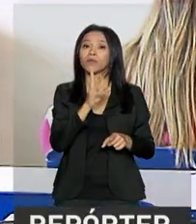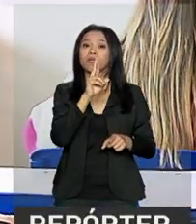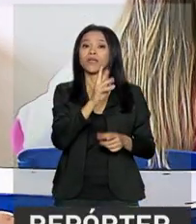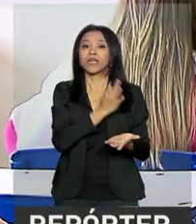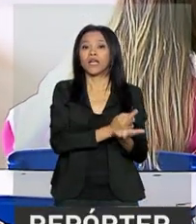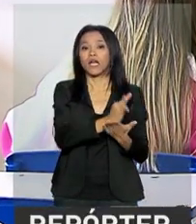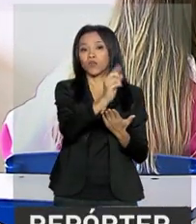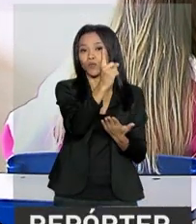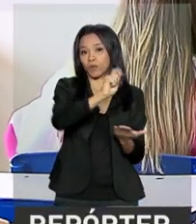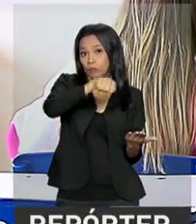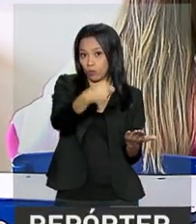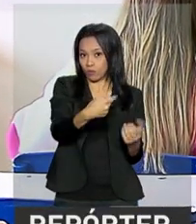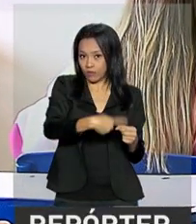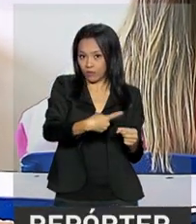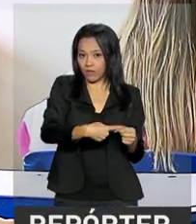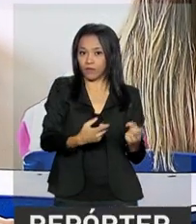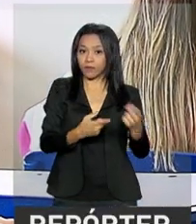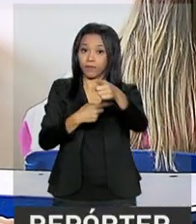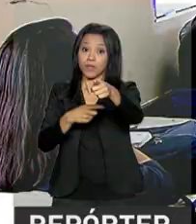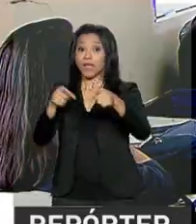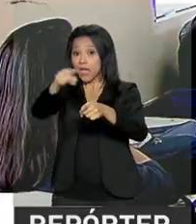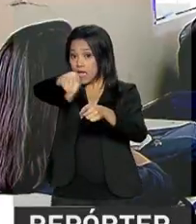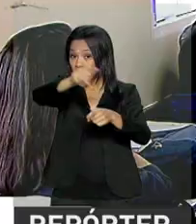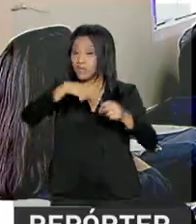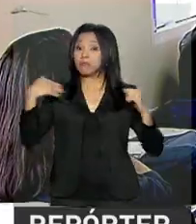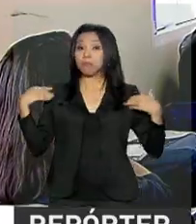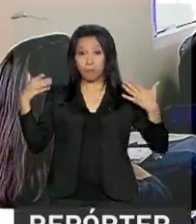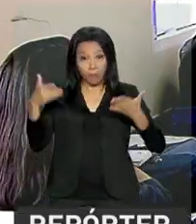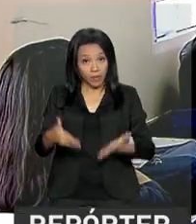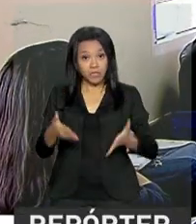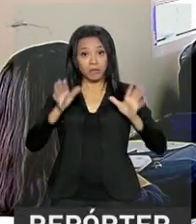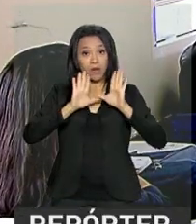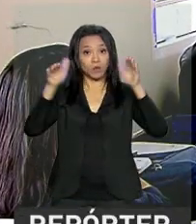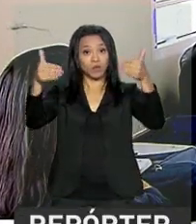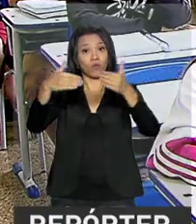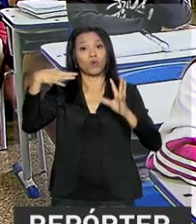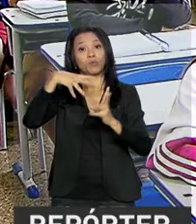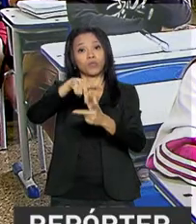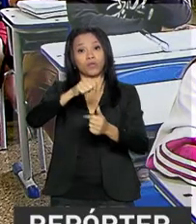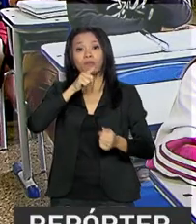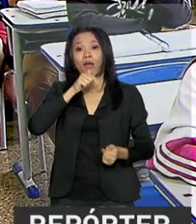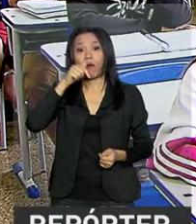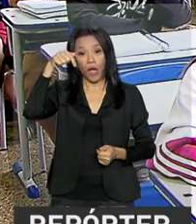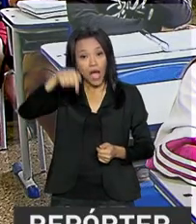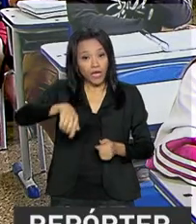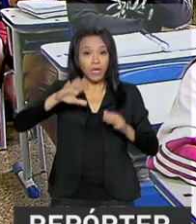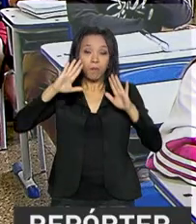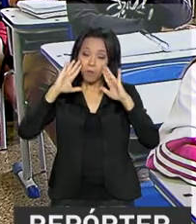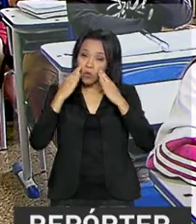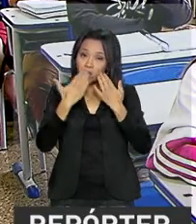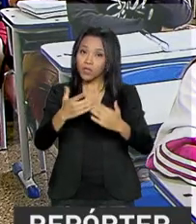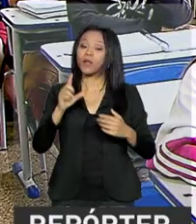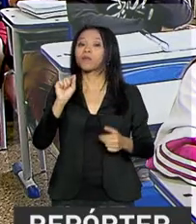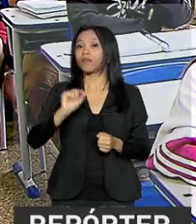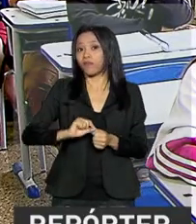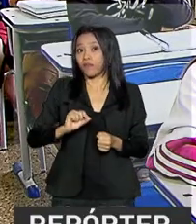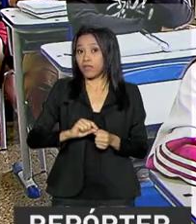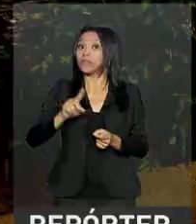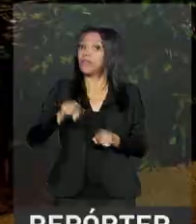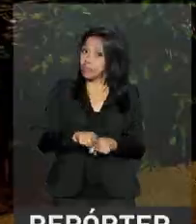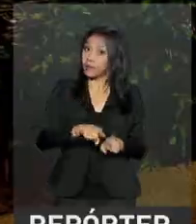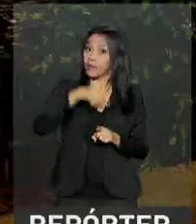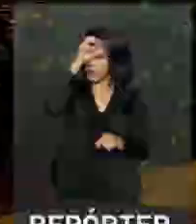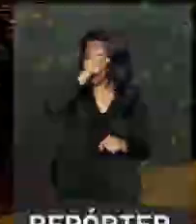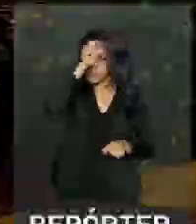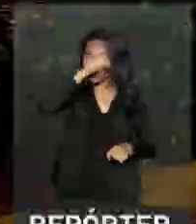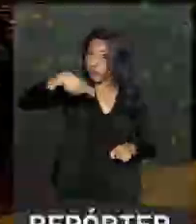professora participaram do fórum mundial da água no mês de março aqui em brasília mostrar o que fazem e também aprenderam